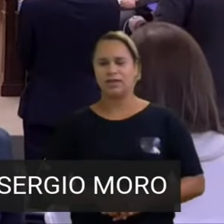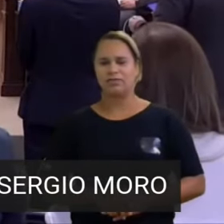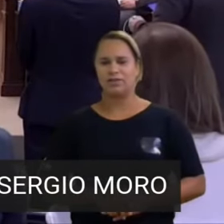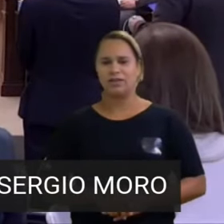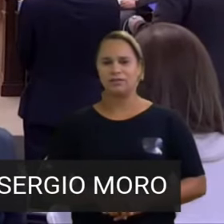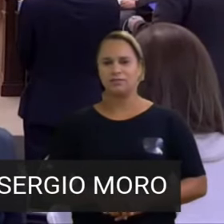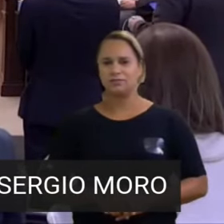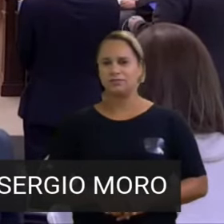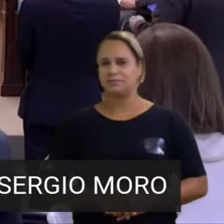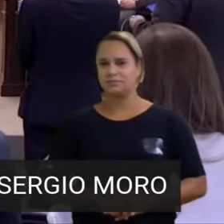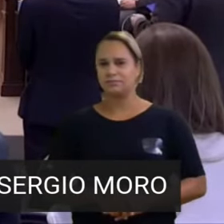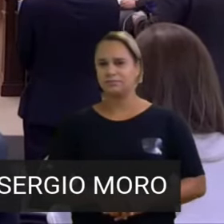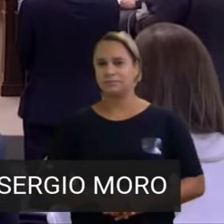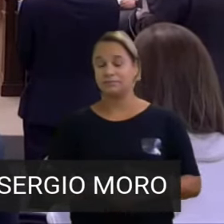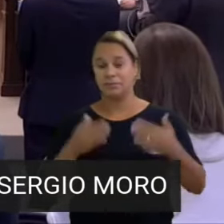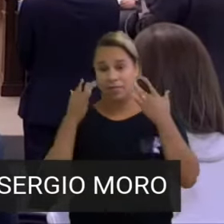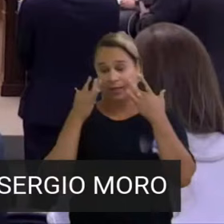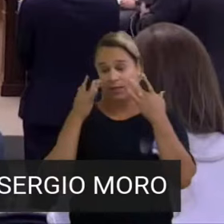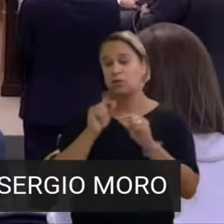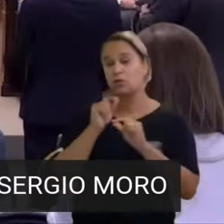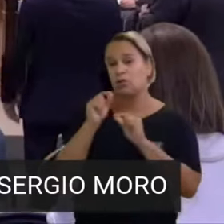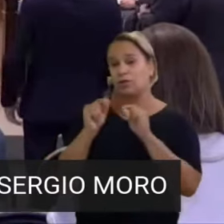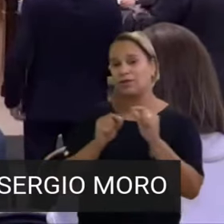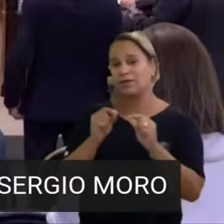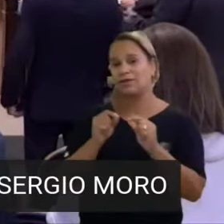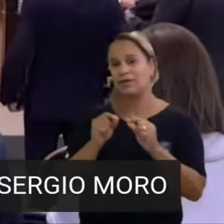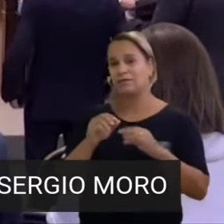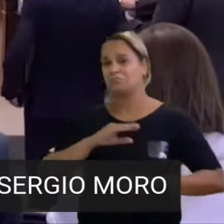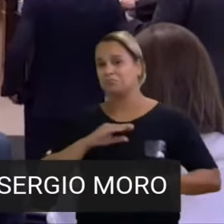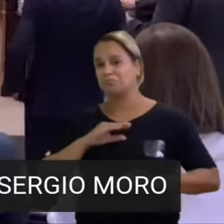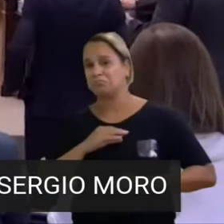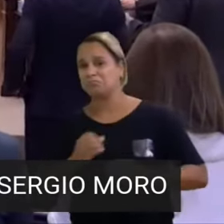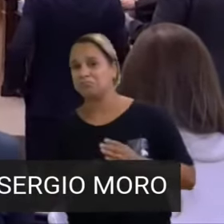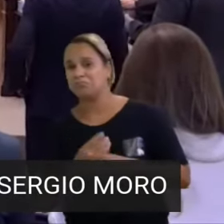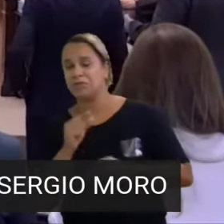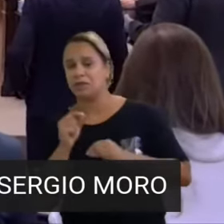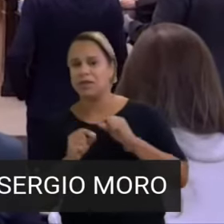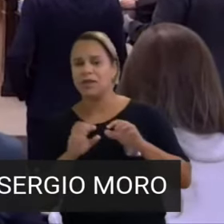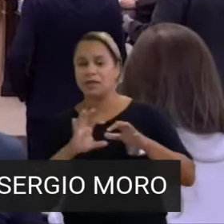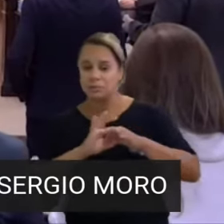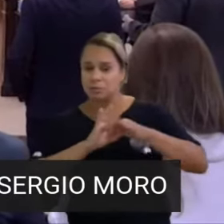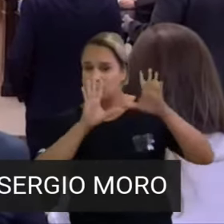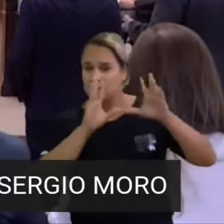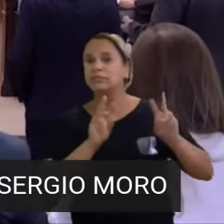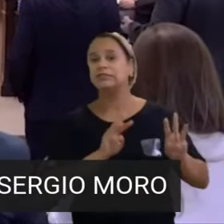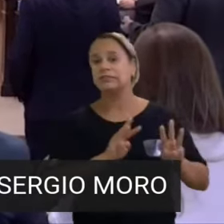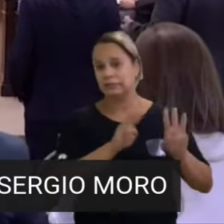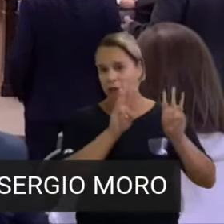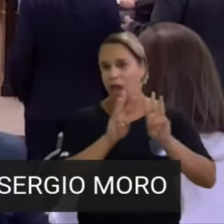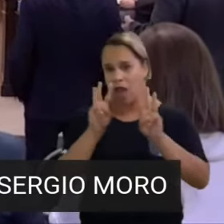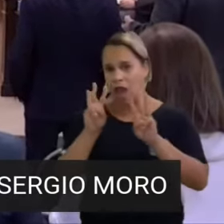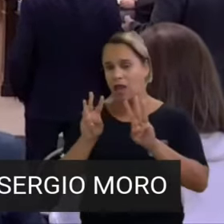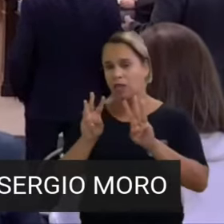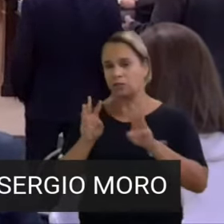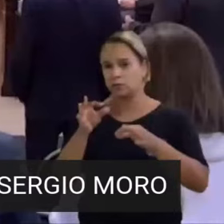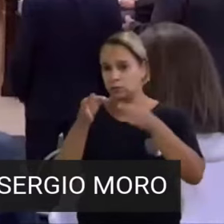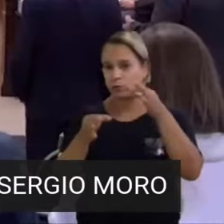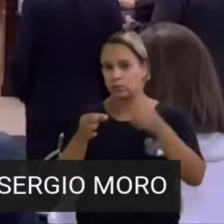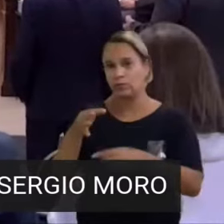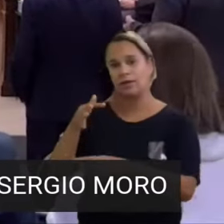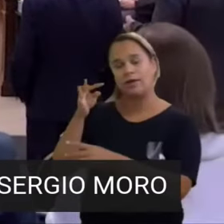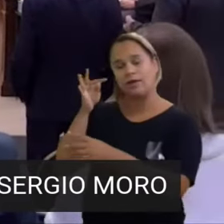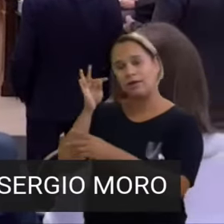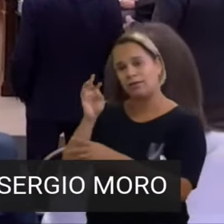eh diante da situação criada, senhor presidente, na época eu disponibilizei na site do tribunal e fica a disposição volto no site do TRF, fazer igual, né?